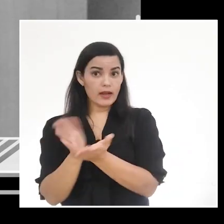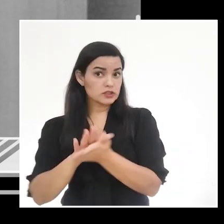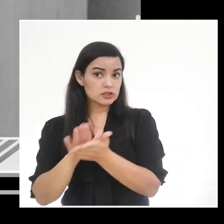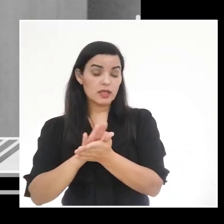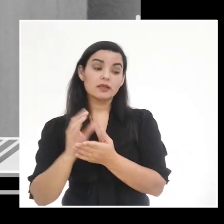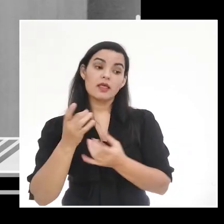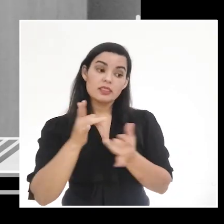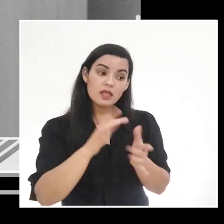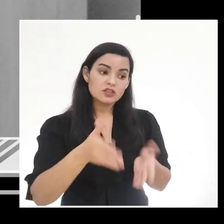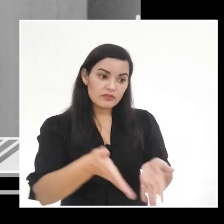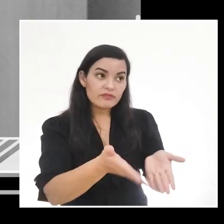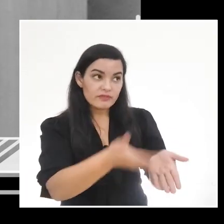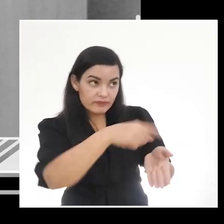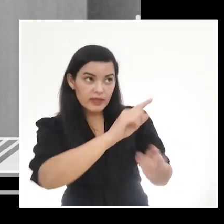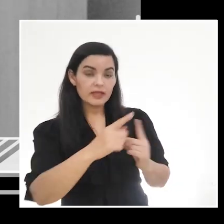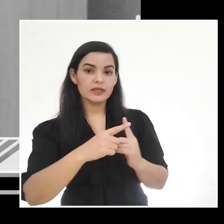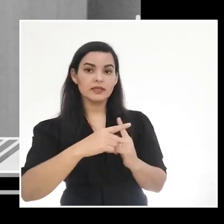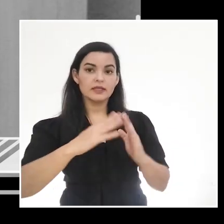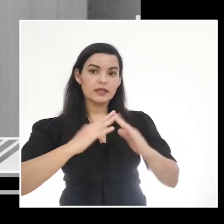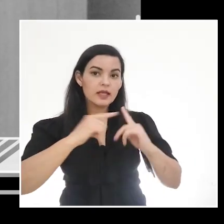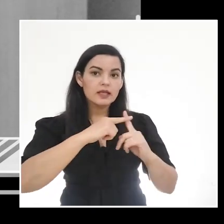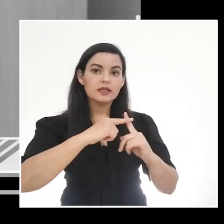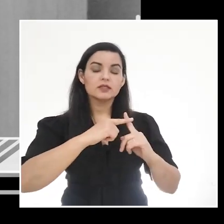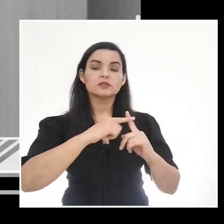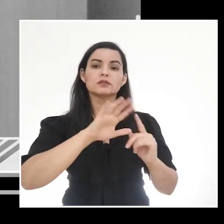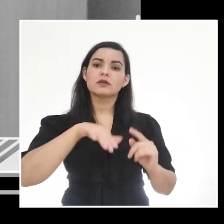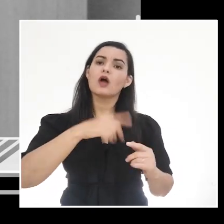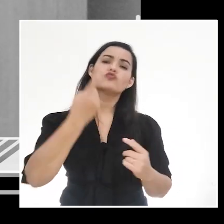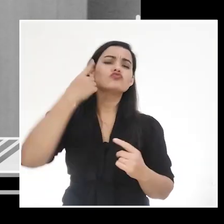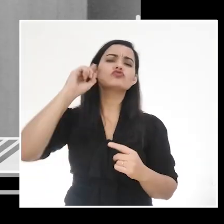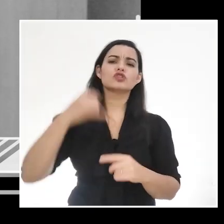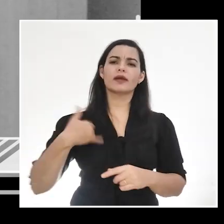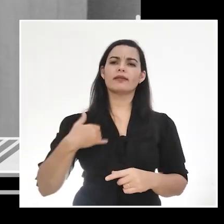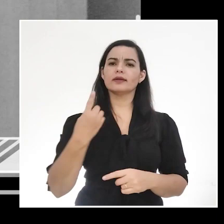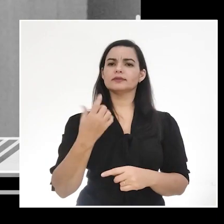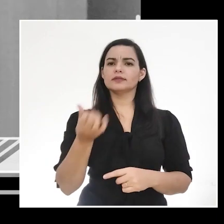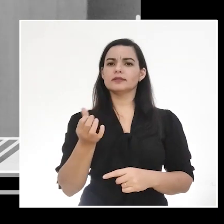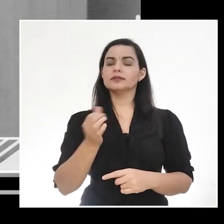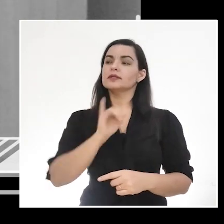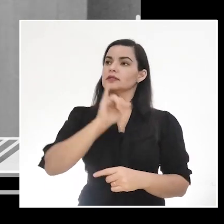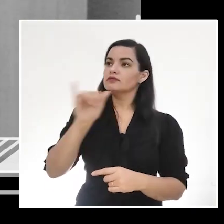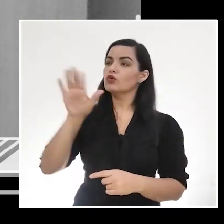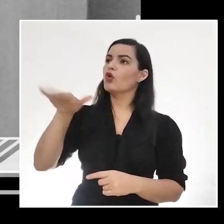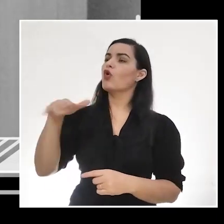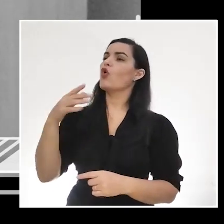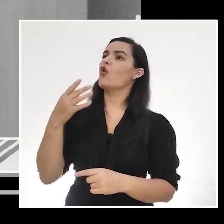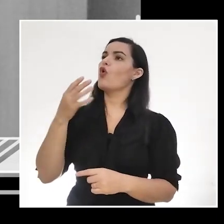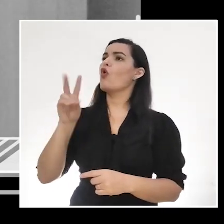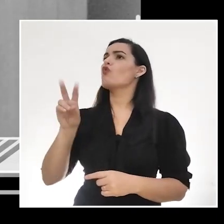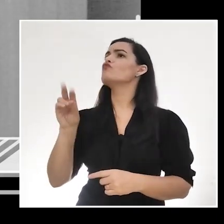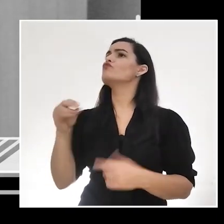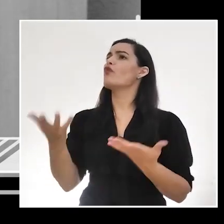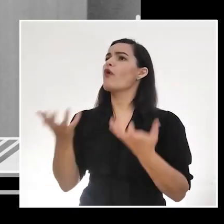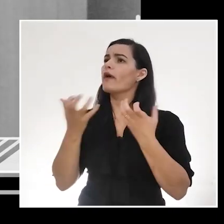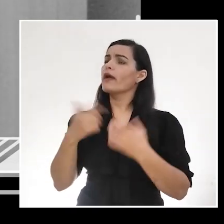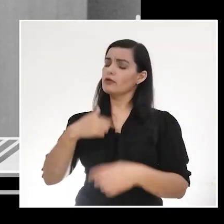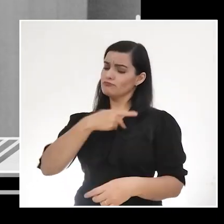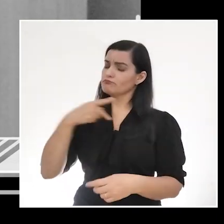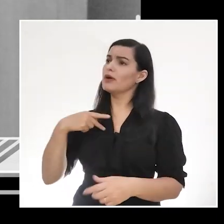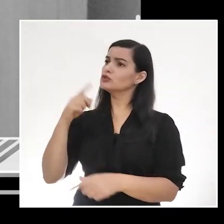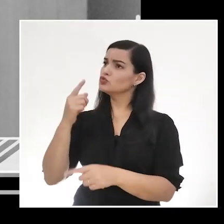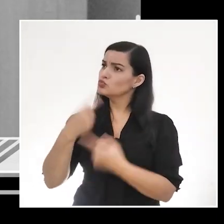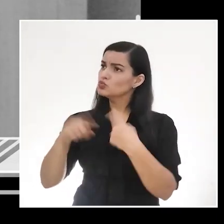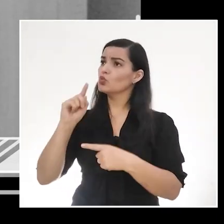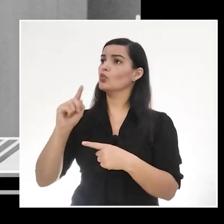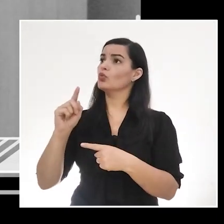ia embora, e depois ia buscar. E um dia ele falou assim: vó, ele tinha 16 anos, eu quero ser um pastor. E ele